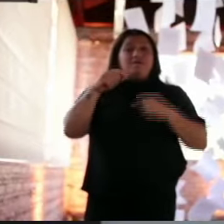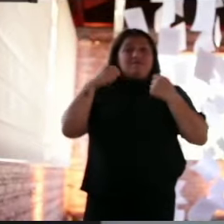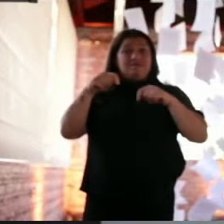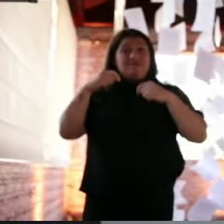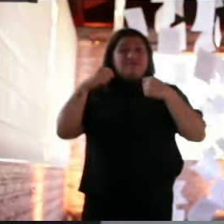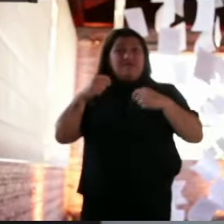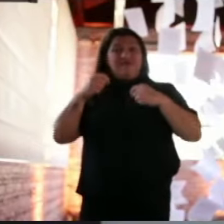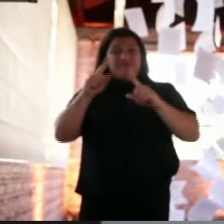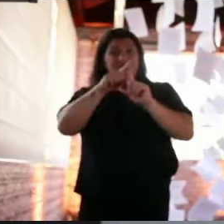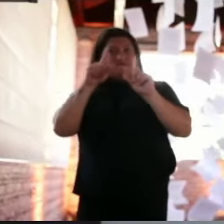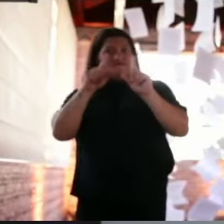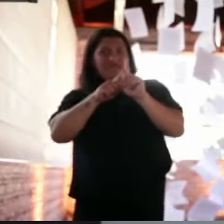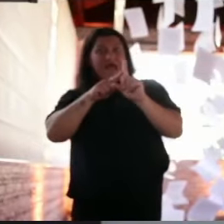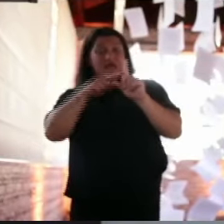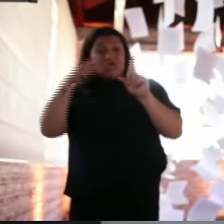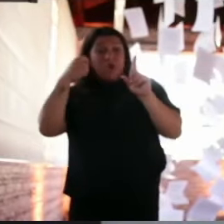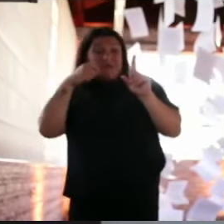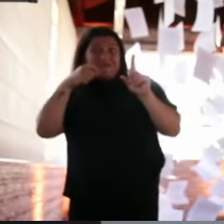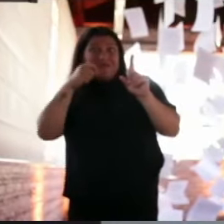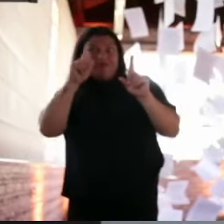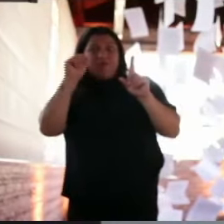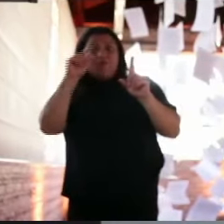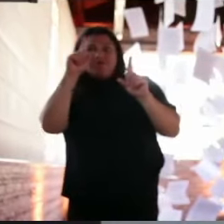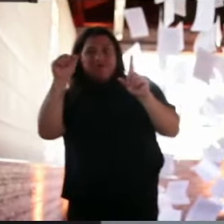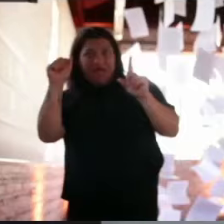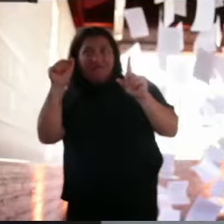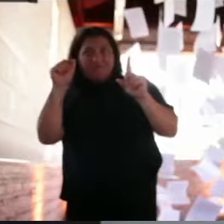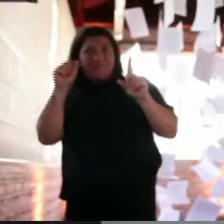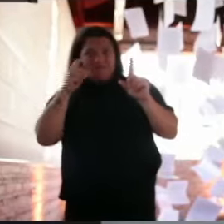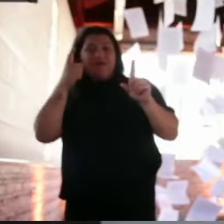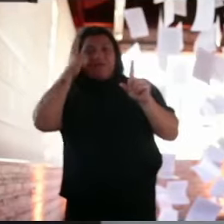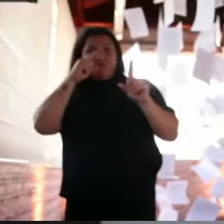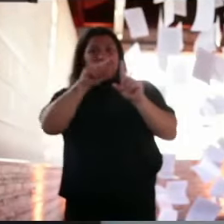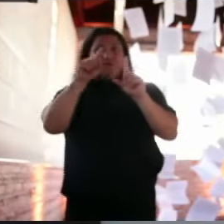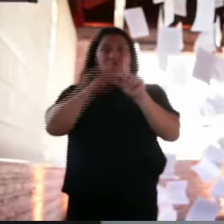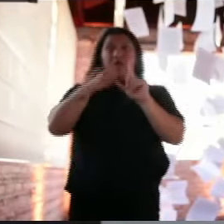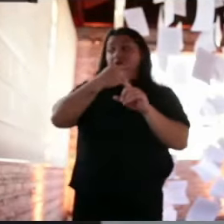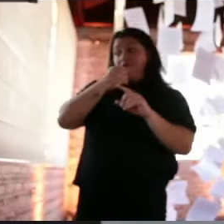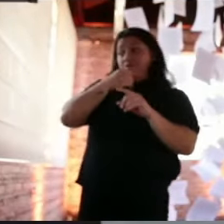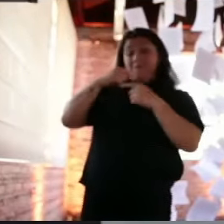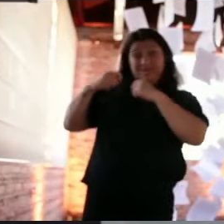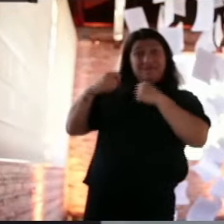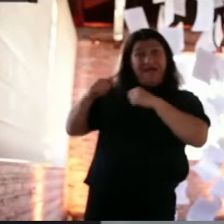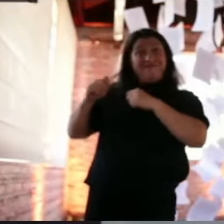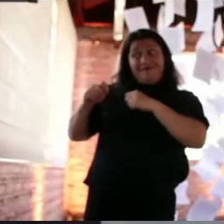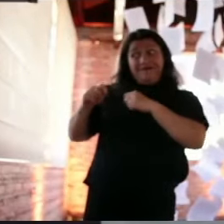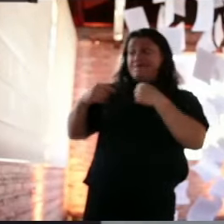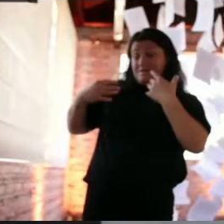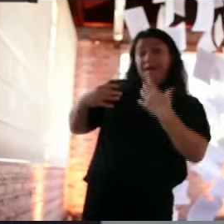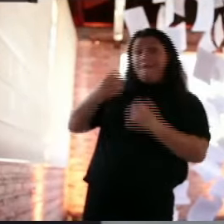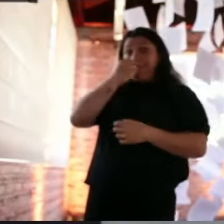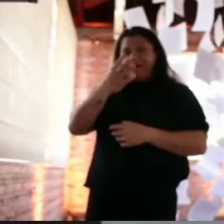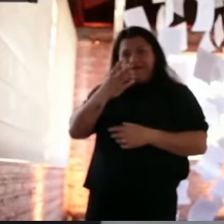orgasmo e isso era forte então a mulher tinha que gozar e o homem se virava lá para fazer a coisa acontecer